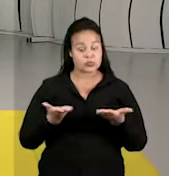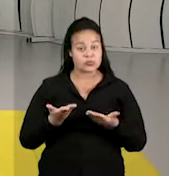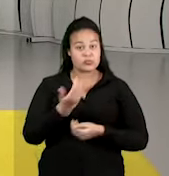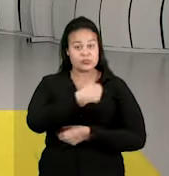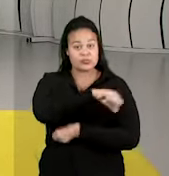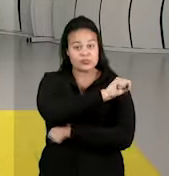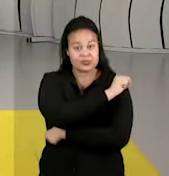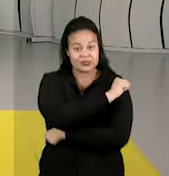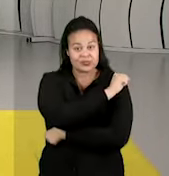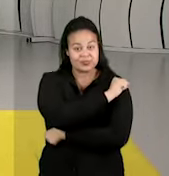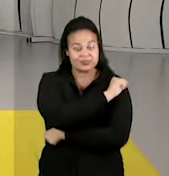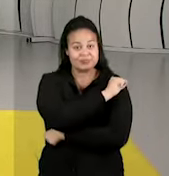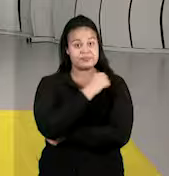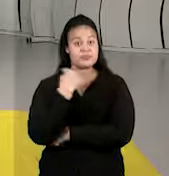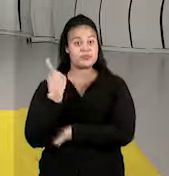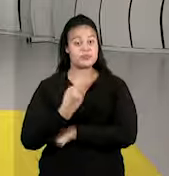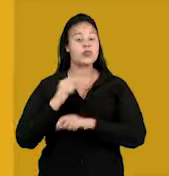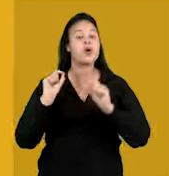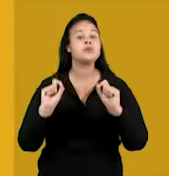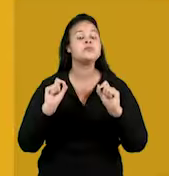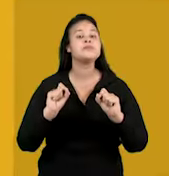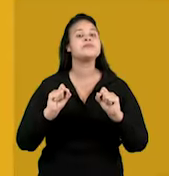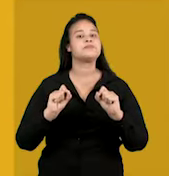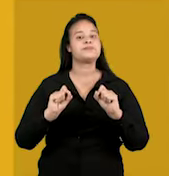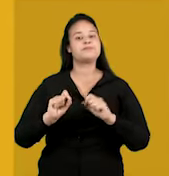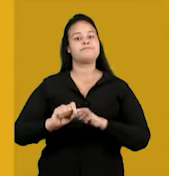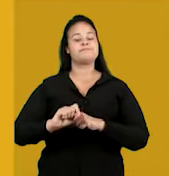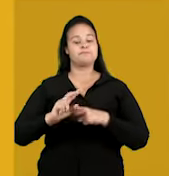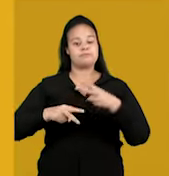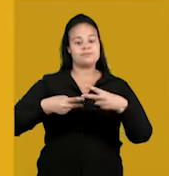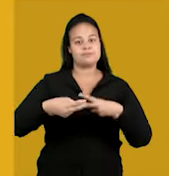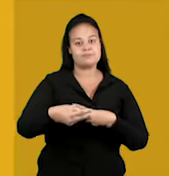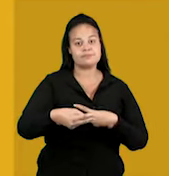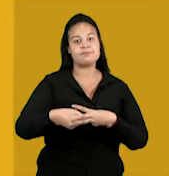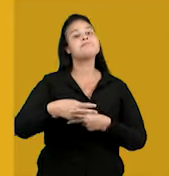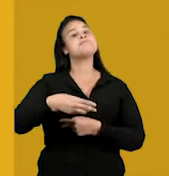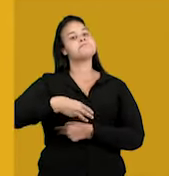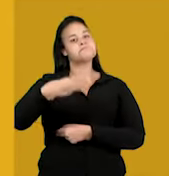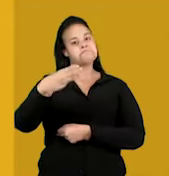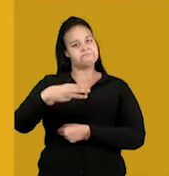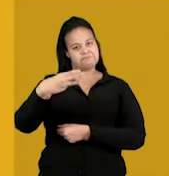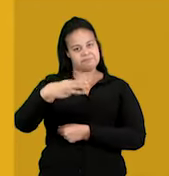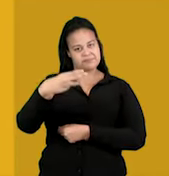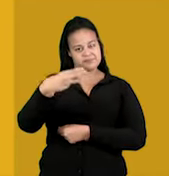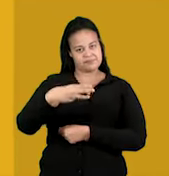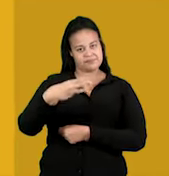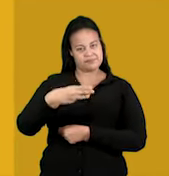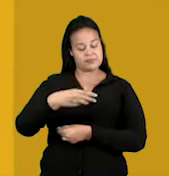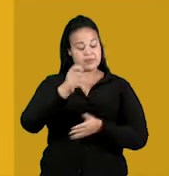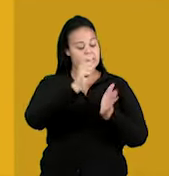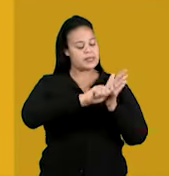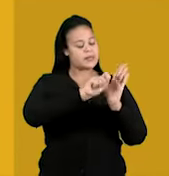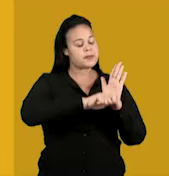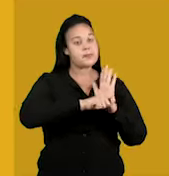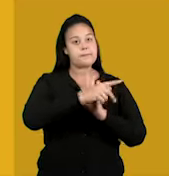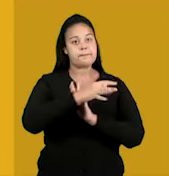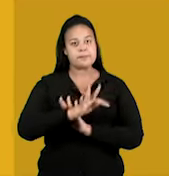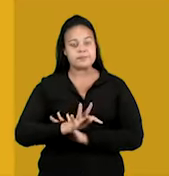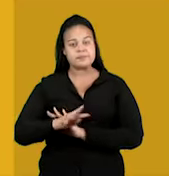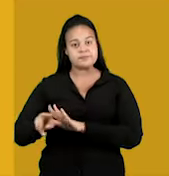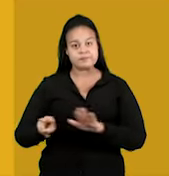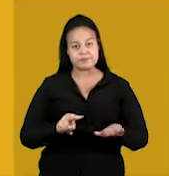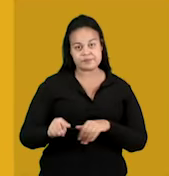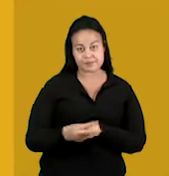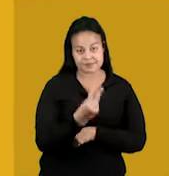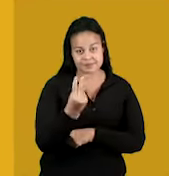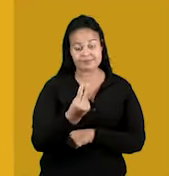ano, nós estamos no 3º bimestre, o PET da semana 2. Nós